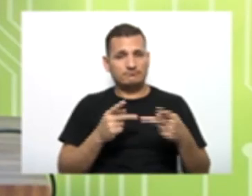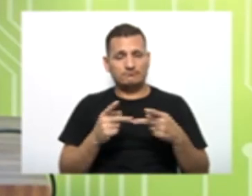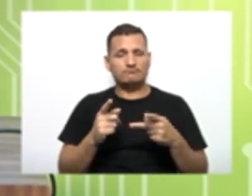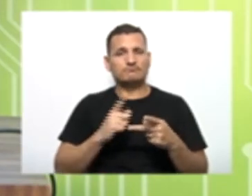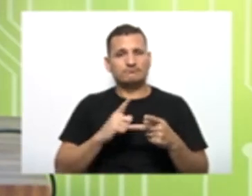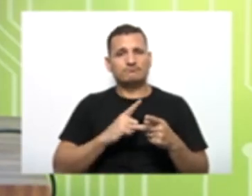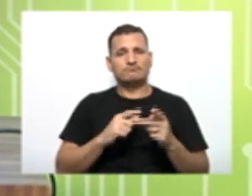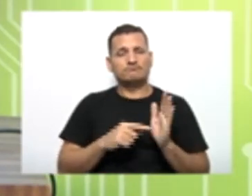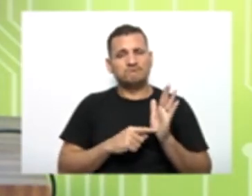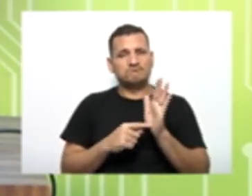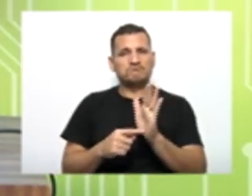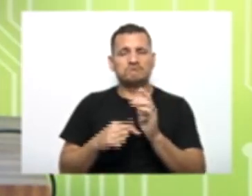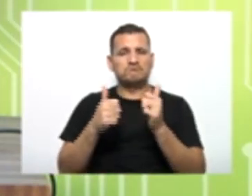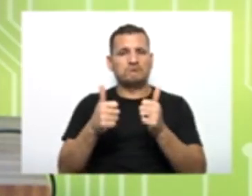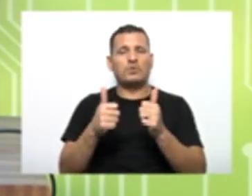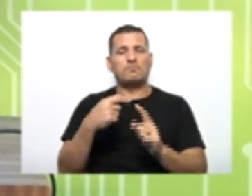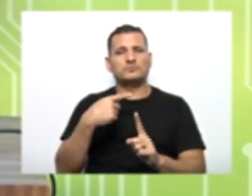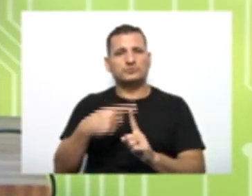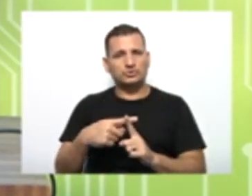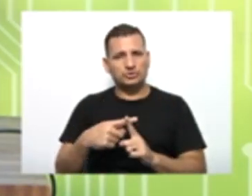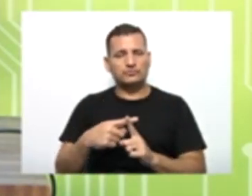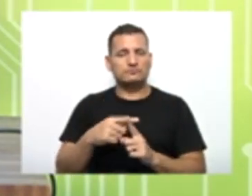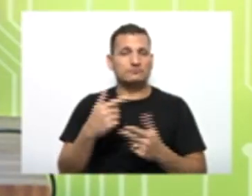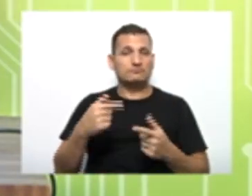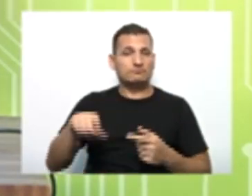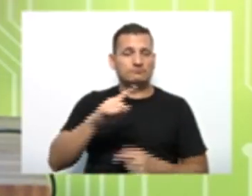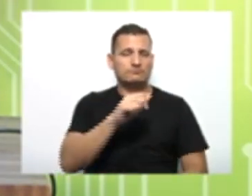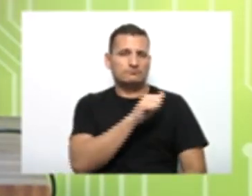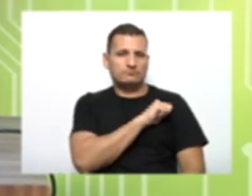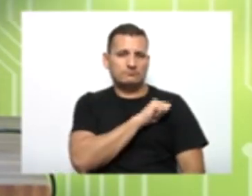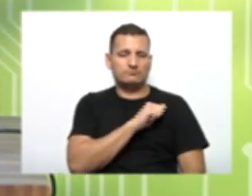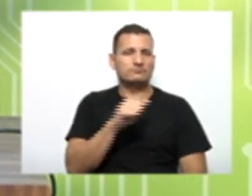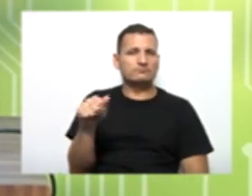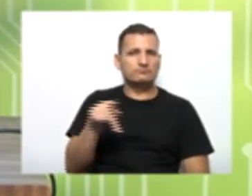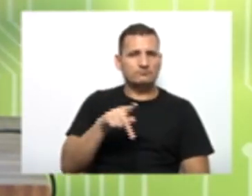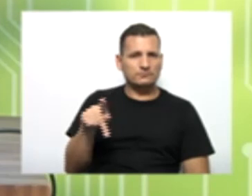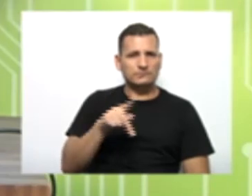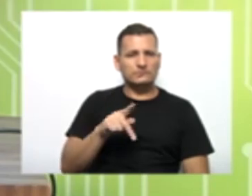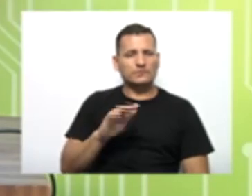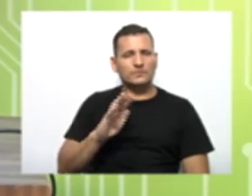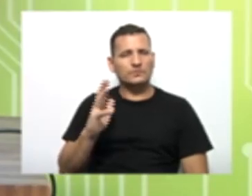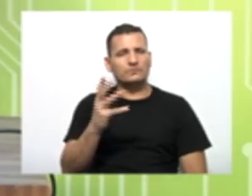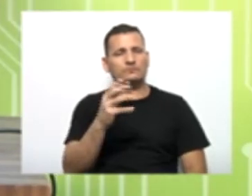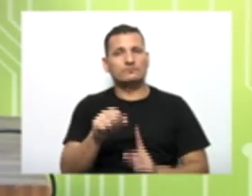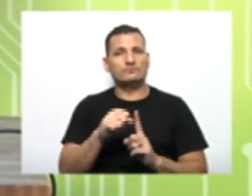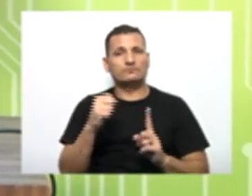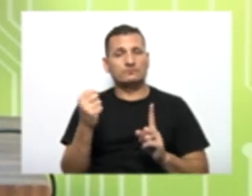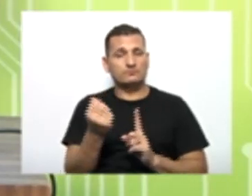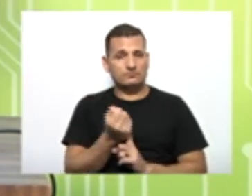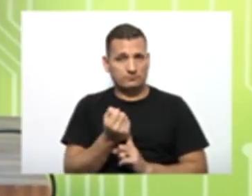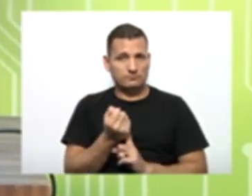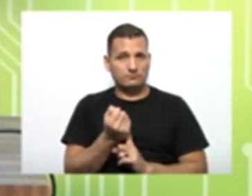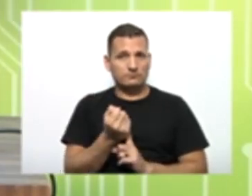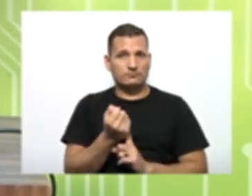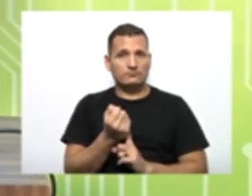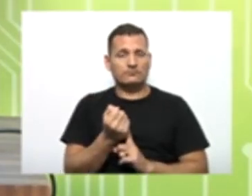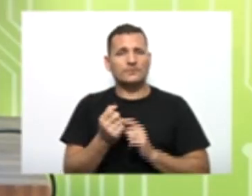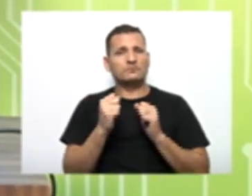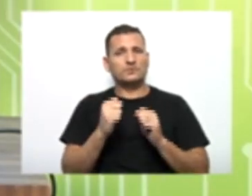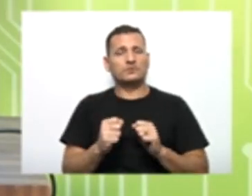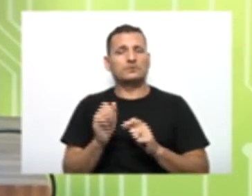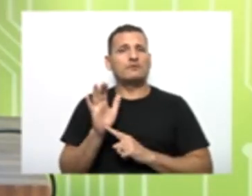podemos ir à Assembleia Legislativa e podemos também, né, apresentar um projeto de lei de iniciativa popular federal, que vai ser apreciado pela